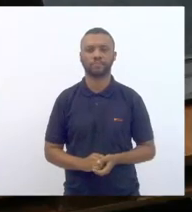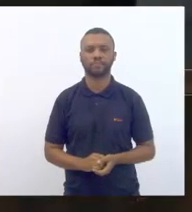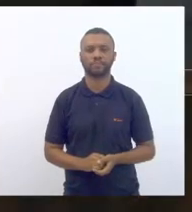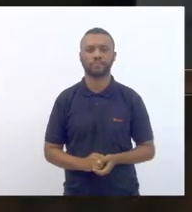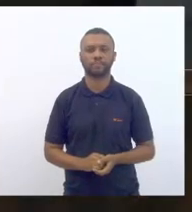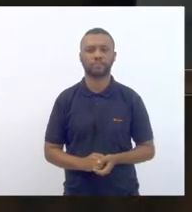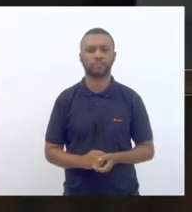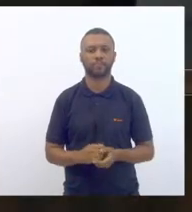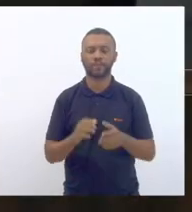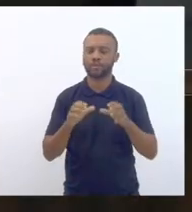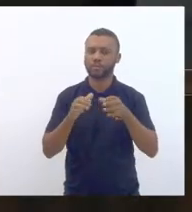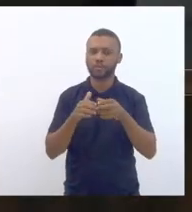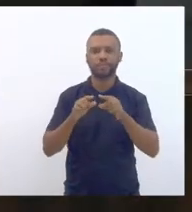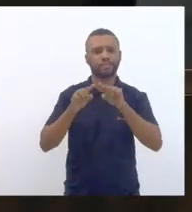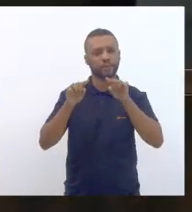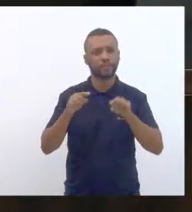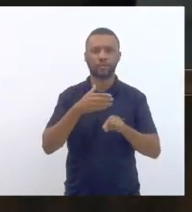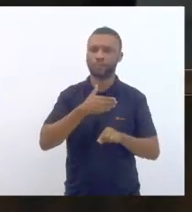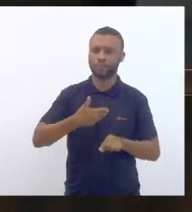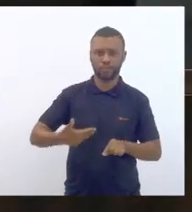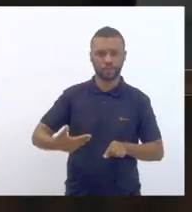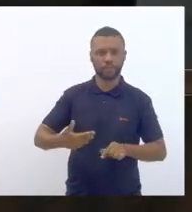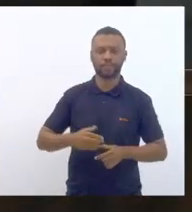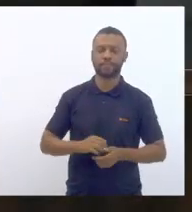Pela Comissão de Servidores Públicos,